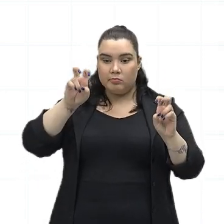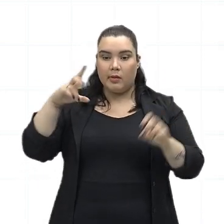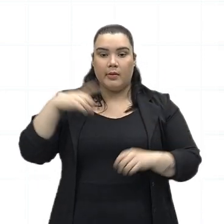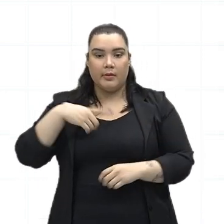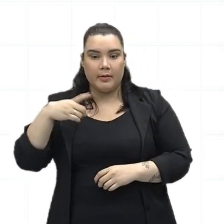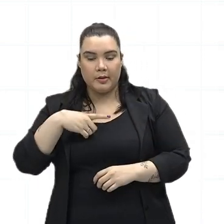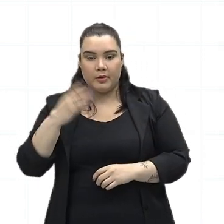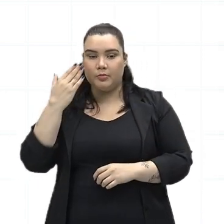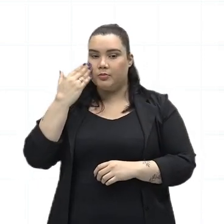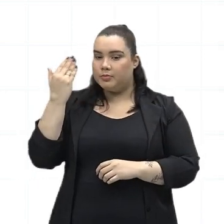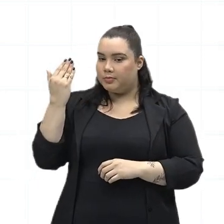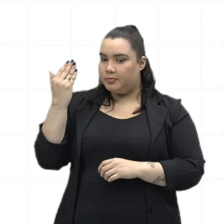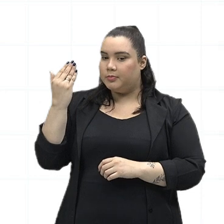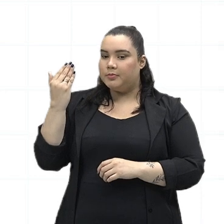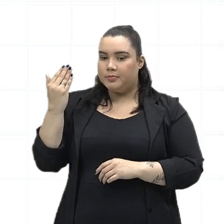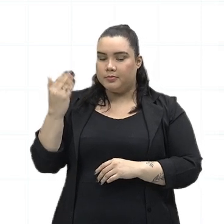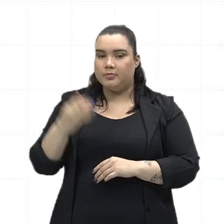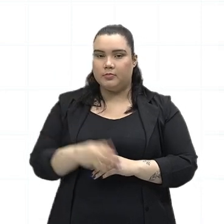baseando